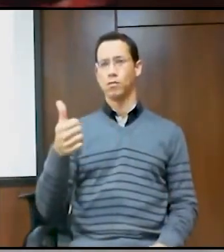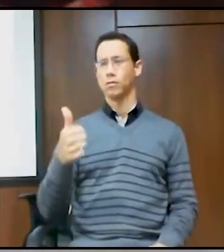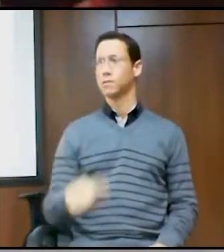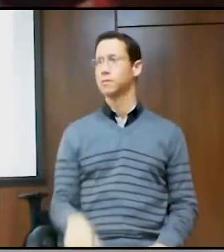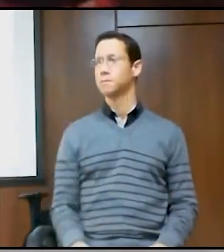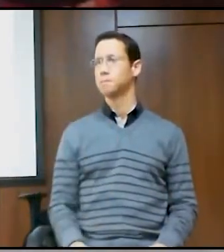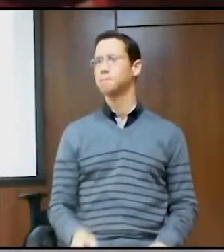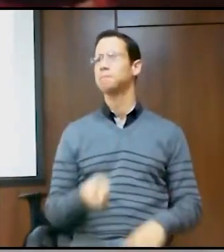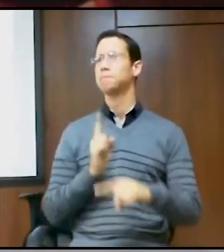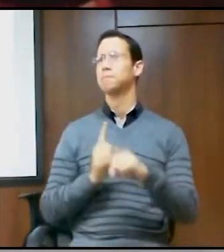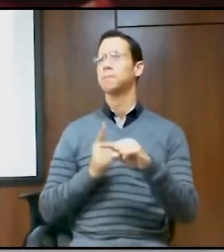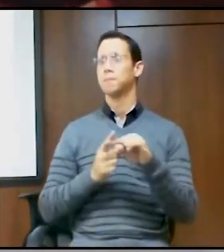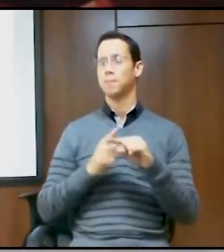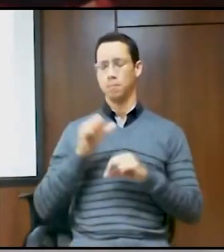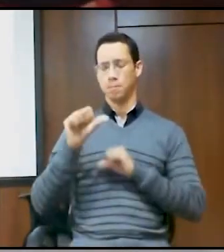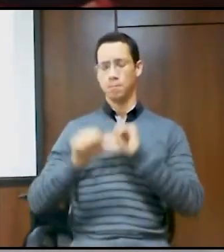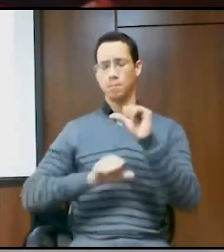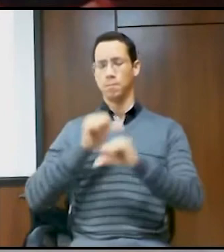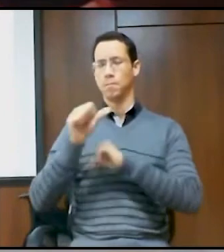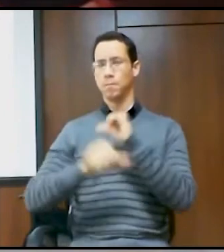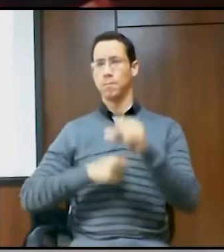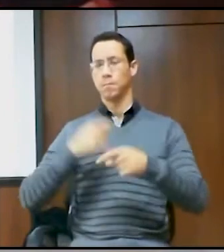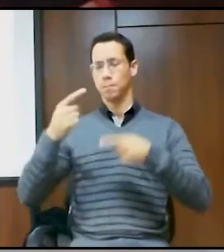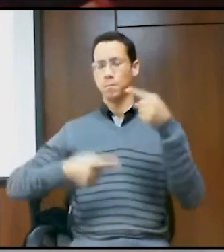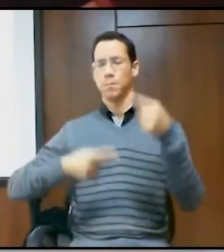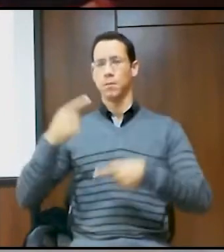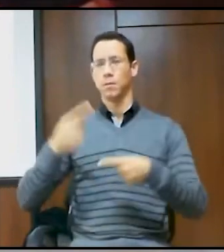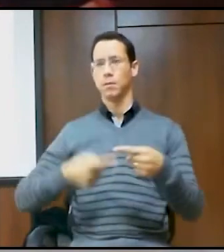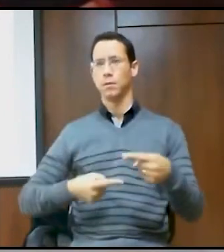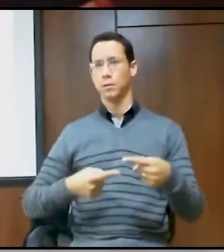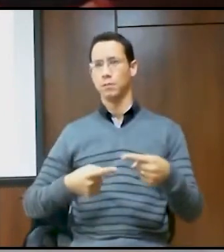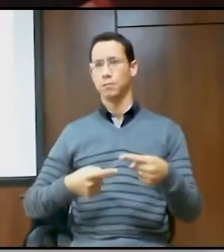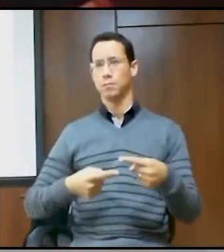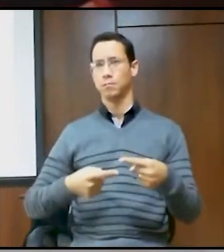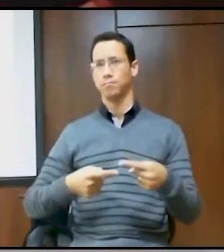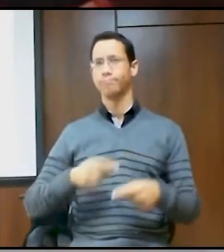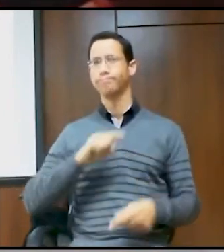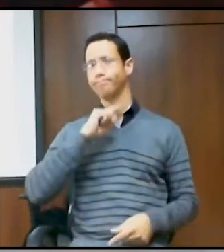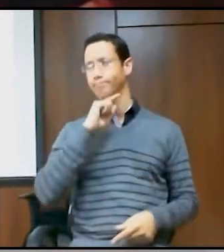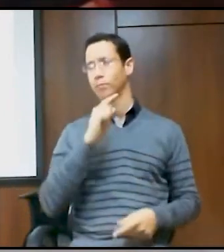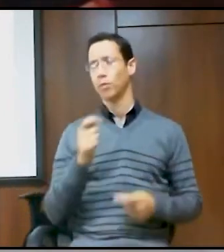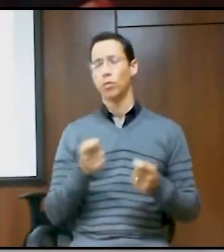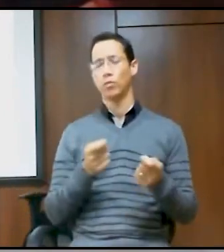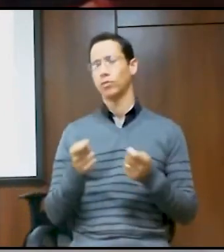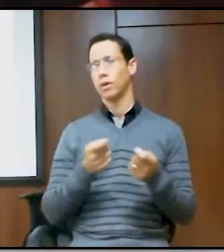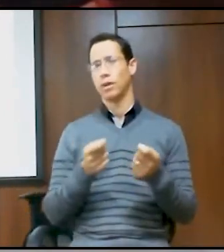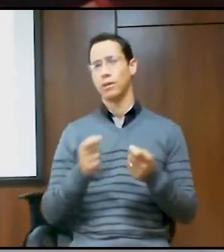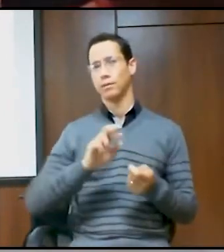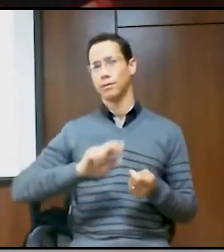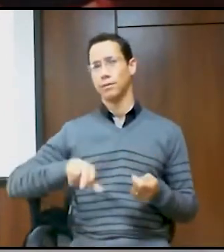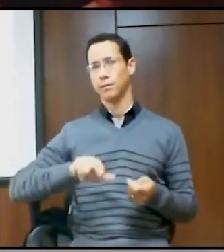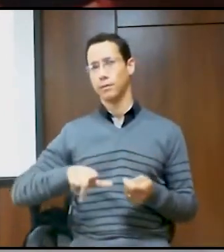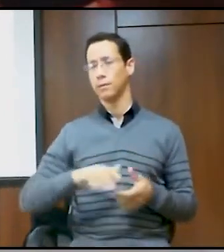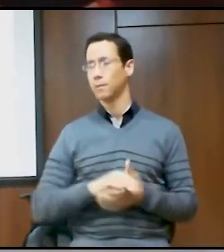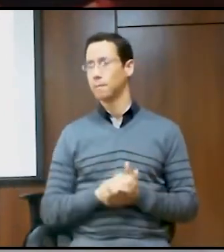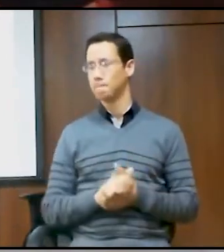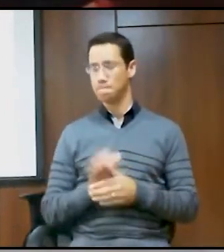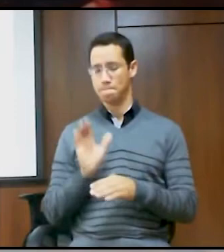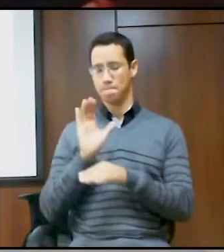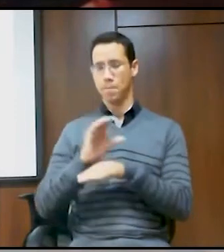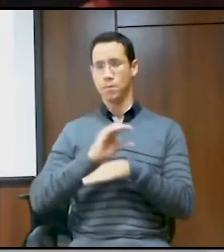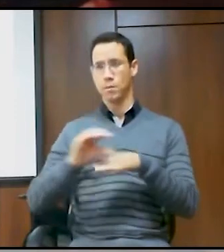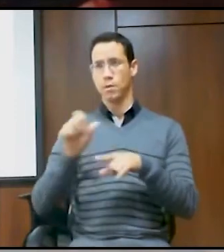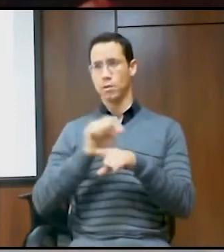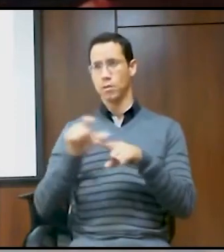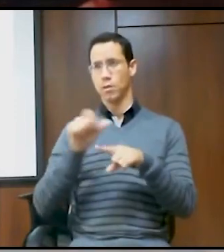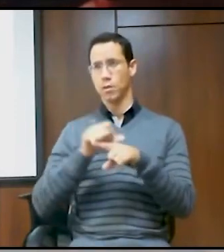ele se transforma numa política completamente não controlada. Tá? Para vocês terem uma ideia, o auxílio aluguel, desde